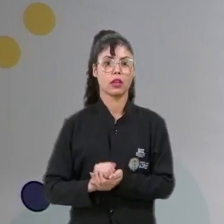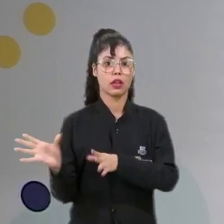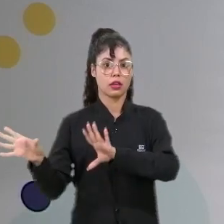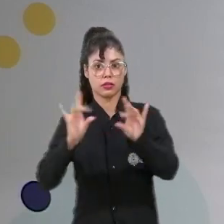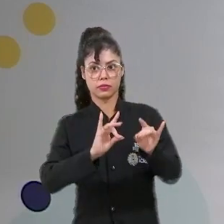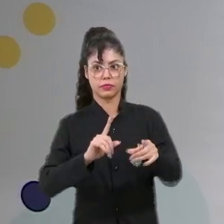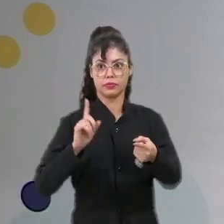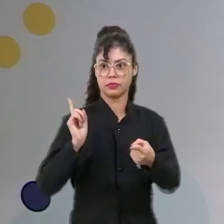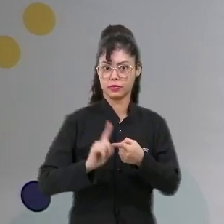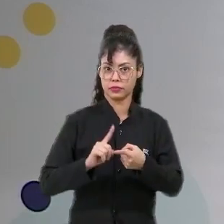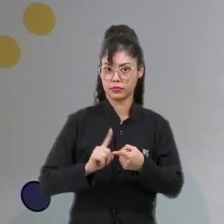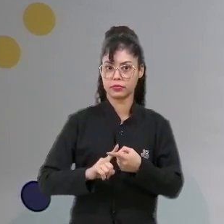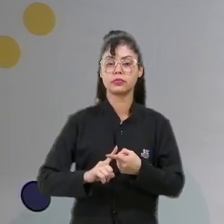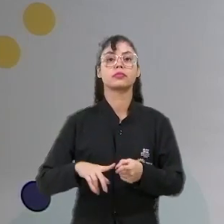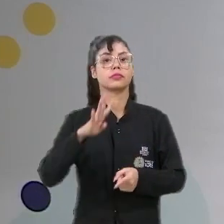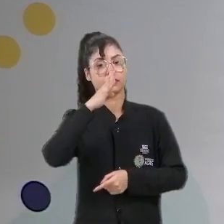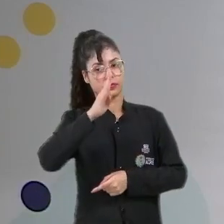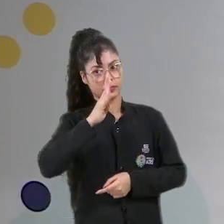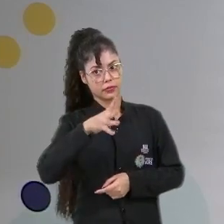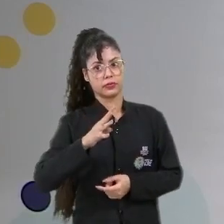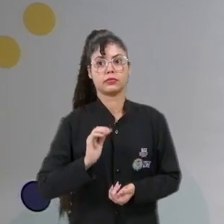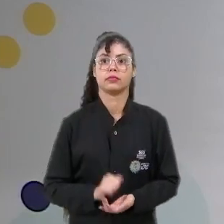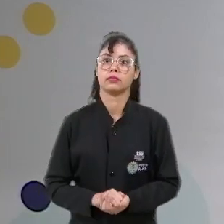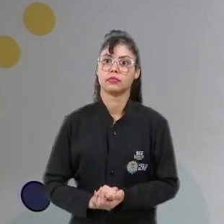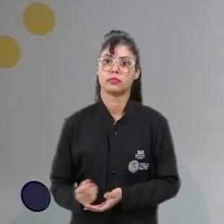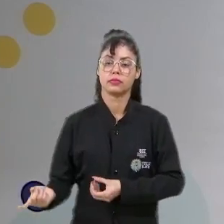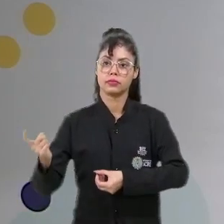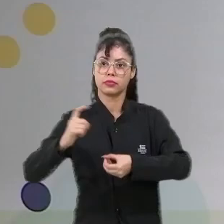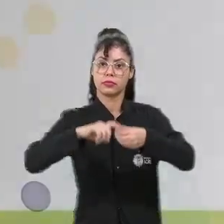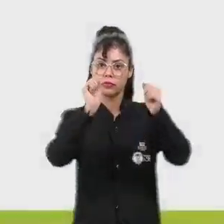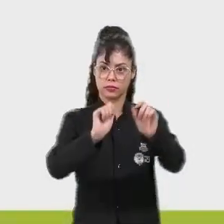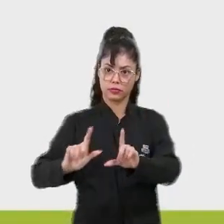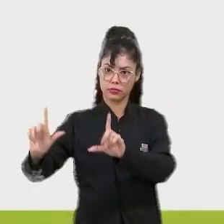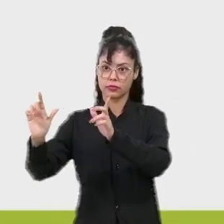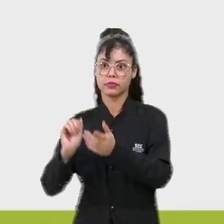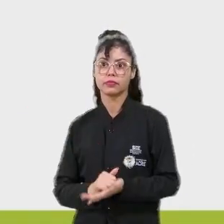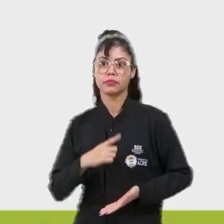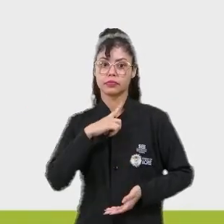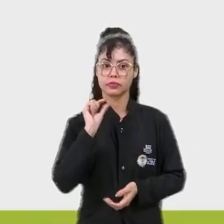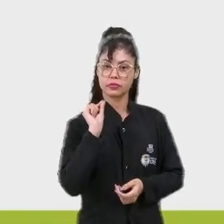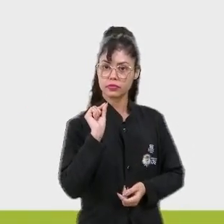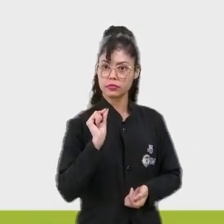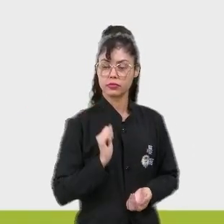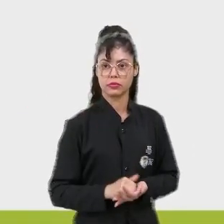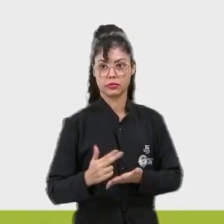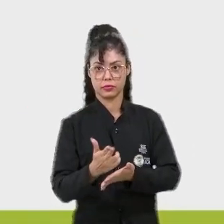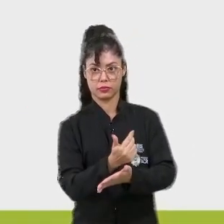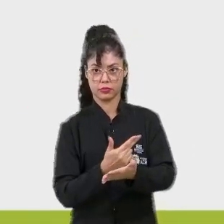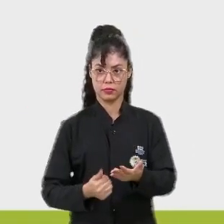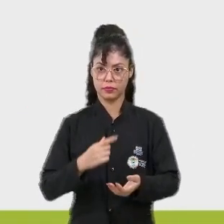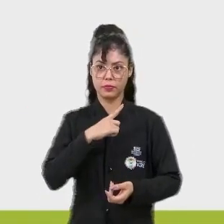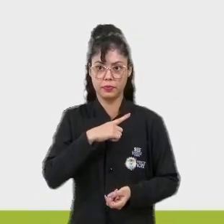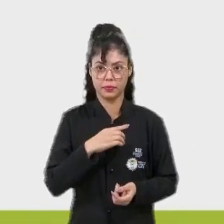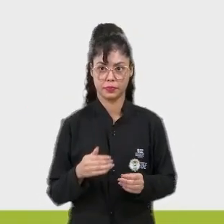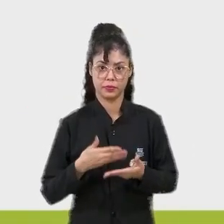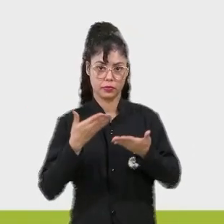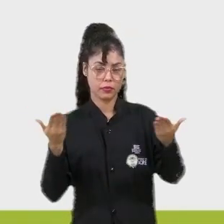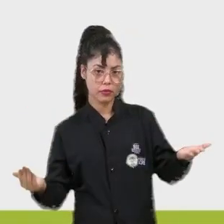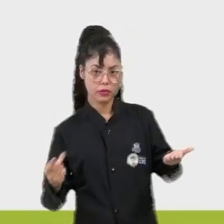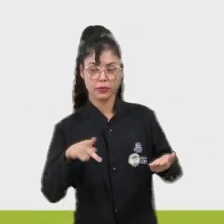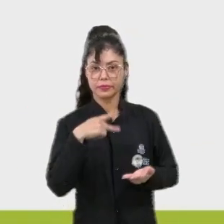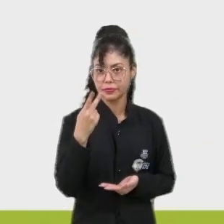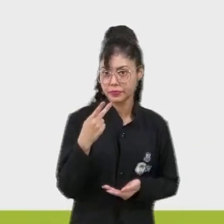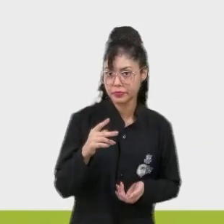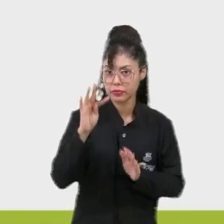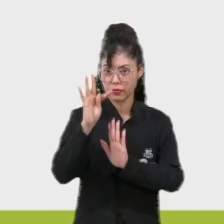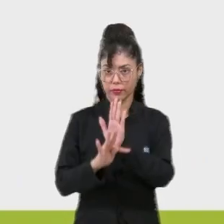trazer uma crítica social. Portanto, voltando aqui, a gente tem o quê? A arte, então, claro, nós estamos falando aqui